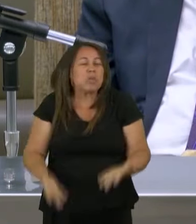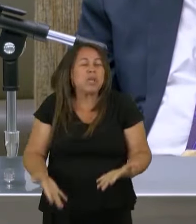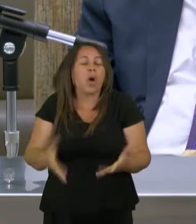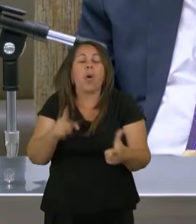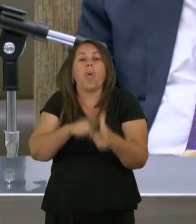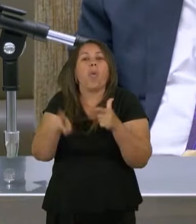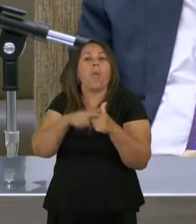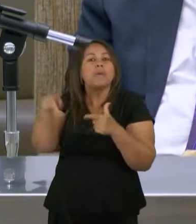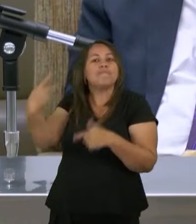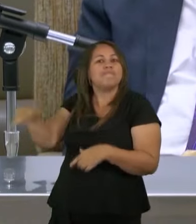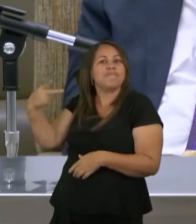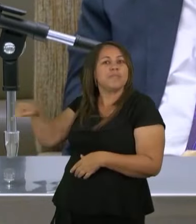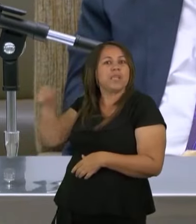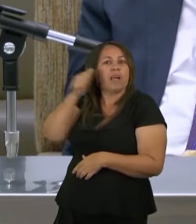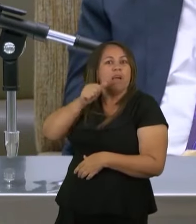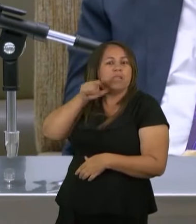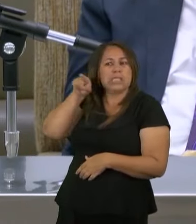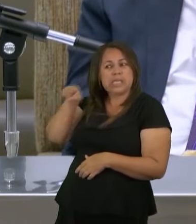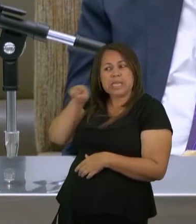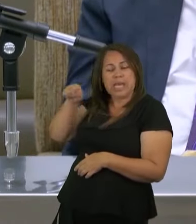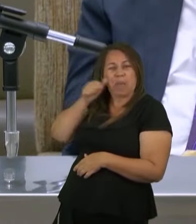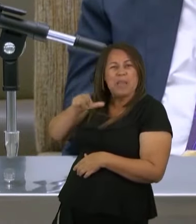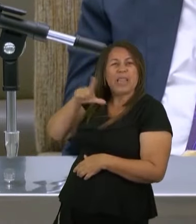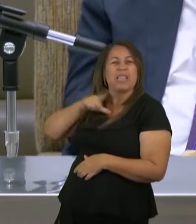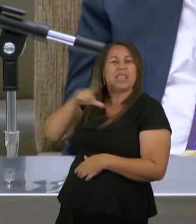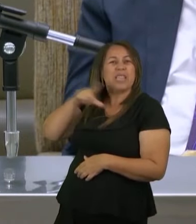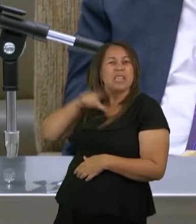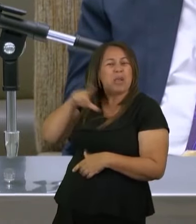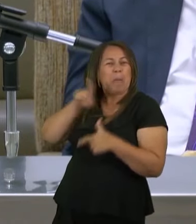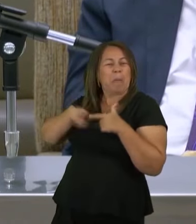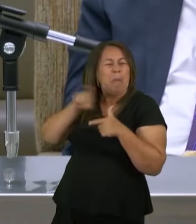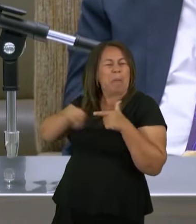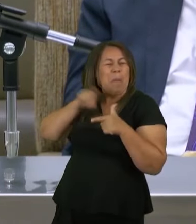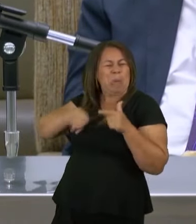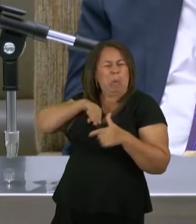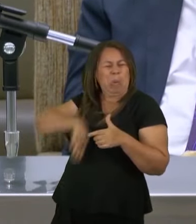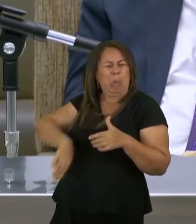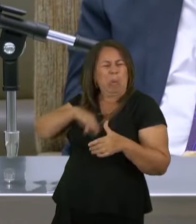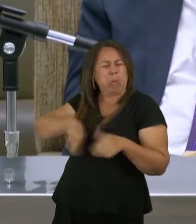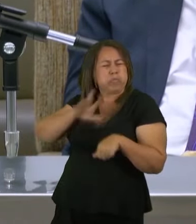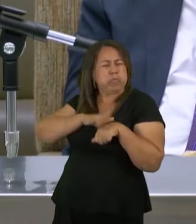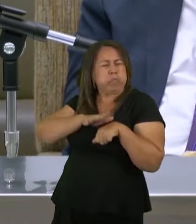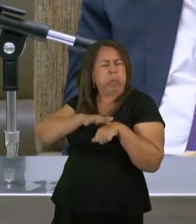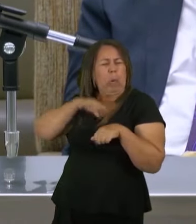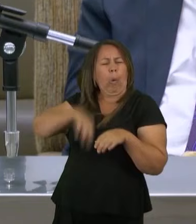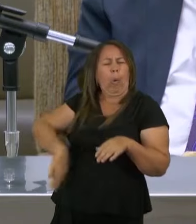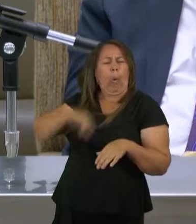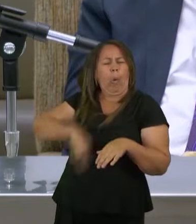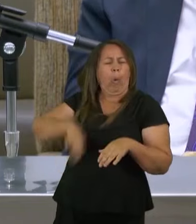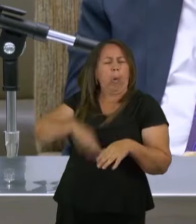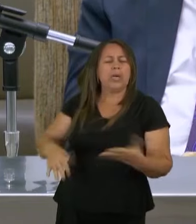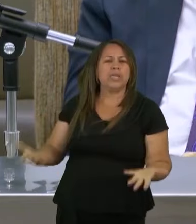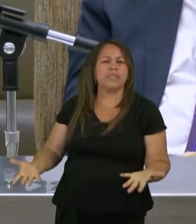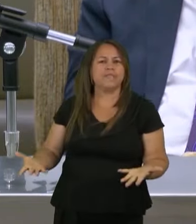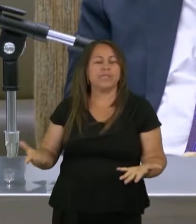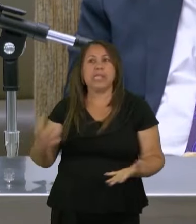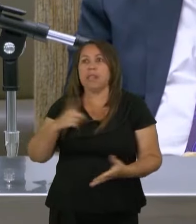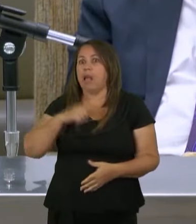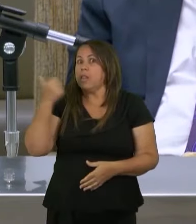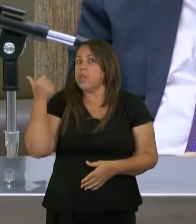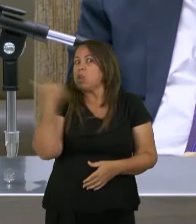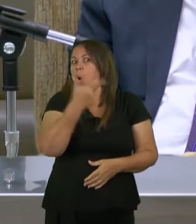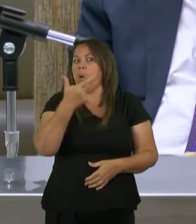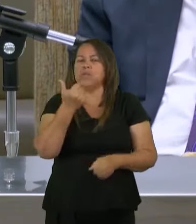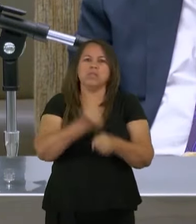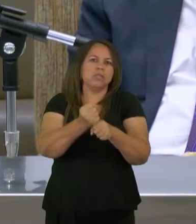problema. A Bíblia diz: E uma mulher que tinha um fluxo de sangue. Havia 12